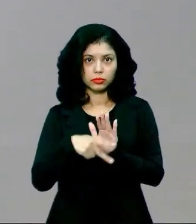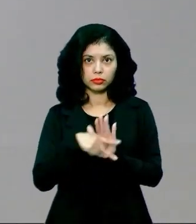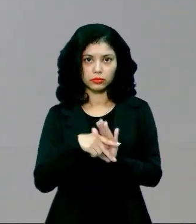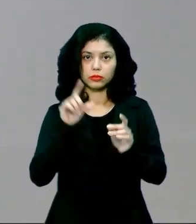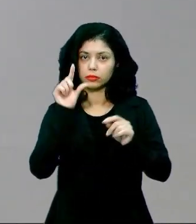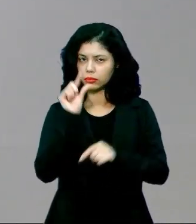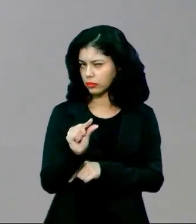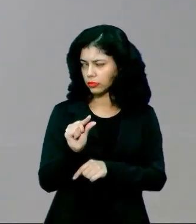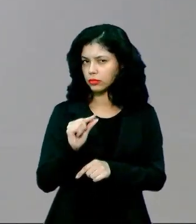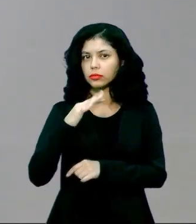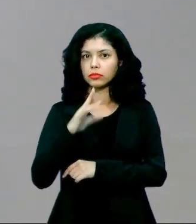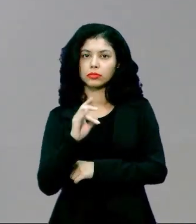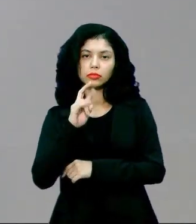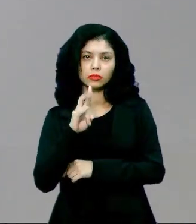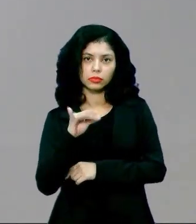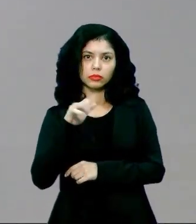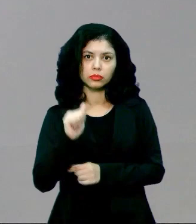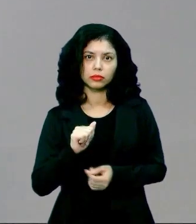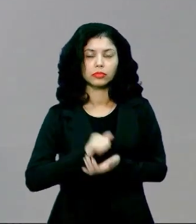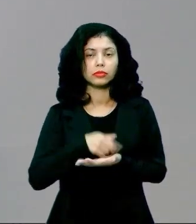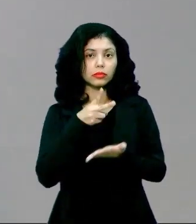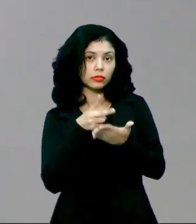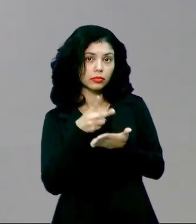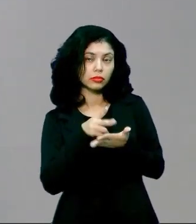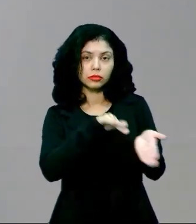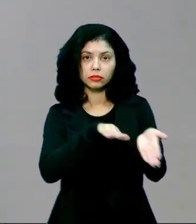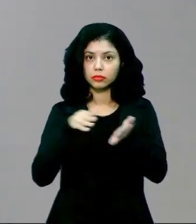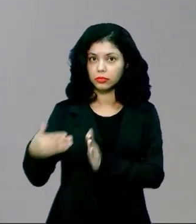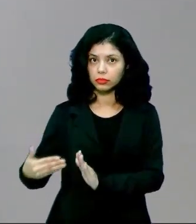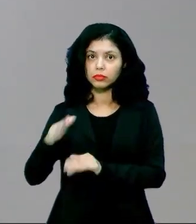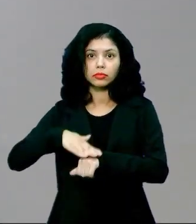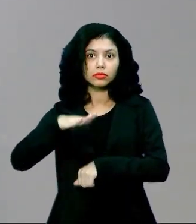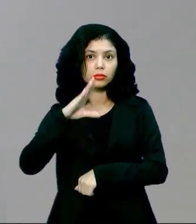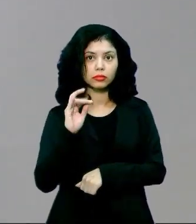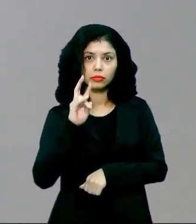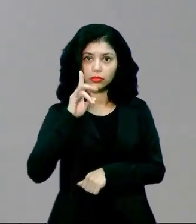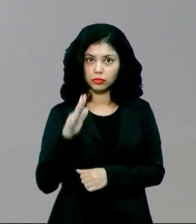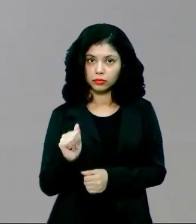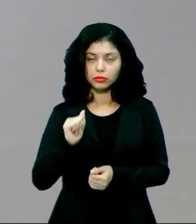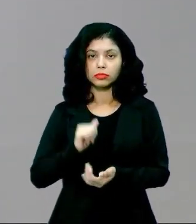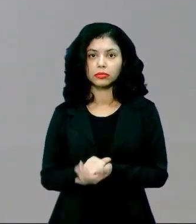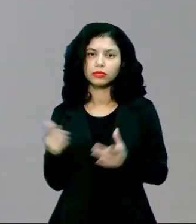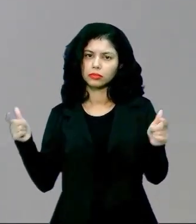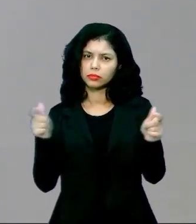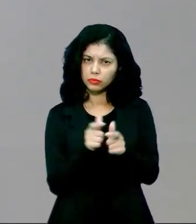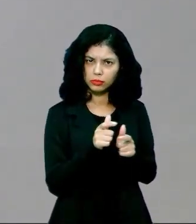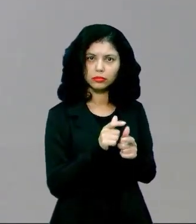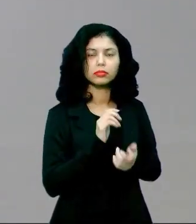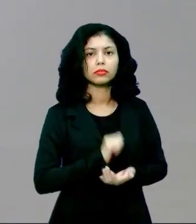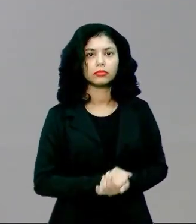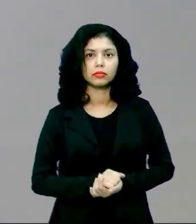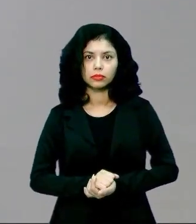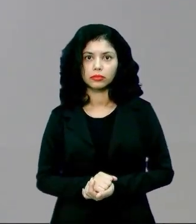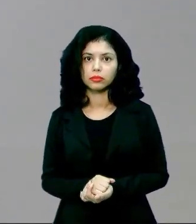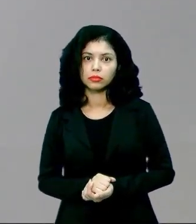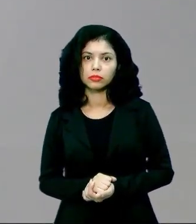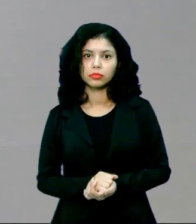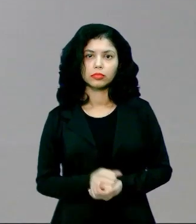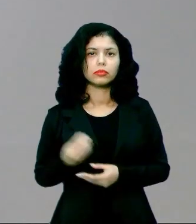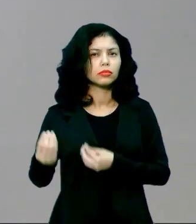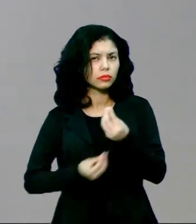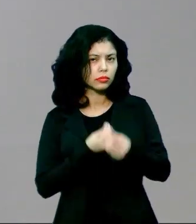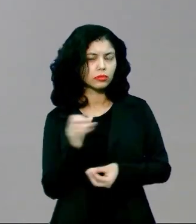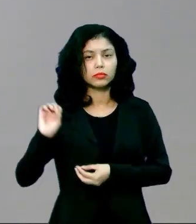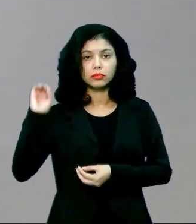solução menos concentrada. Então você sempre vai partir de uma solução mais concentrada para uma solução menos concentrada. E como